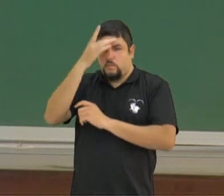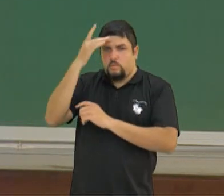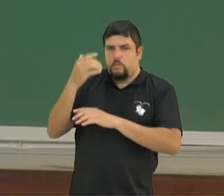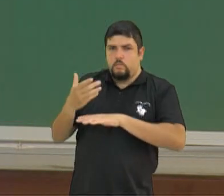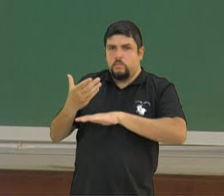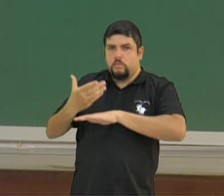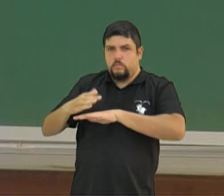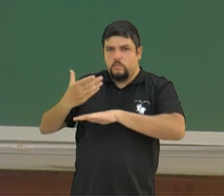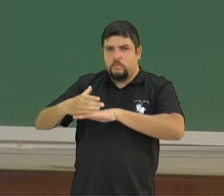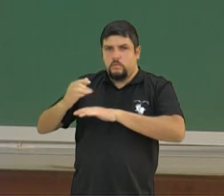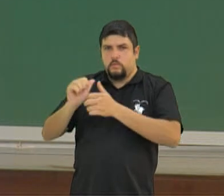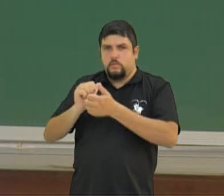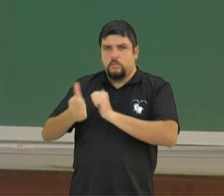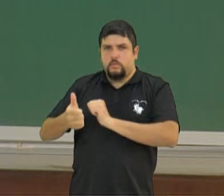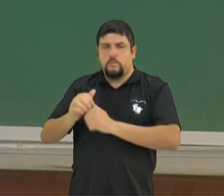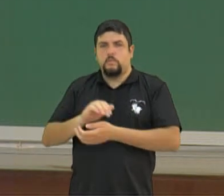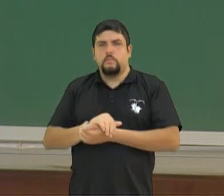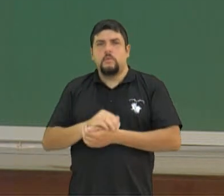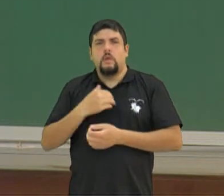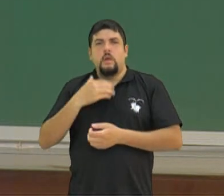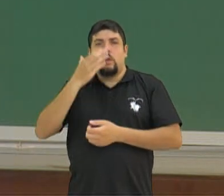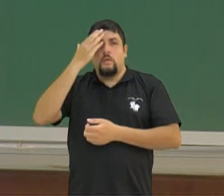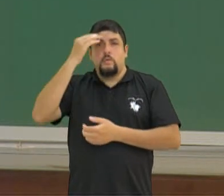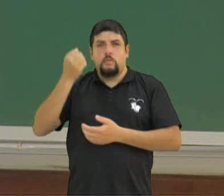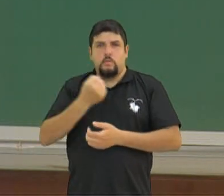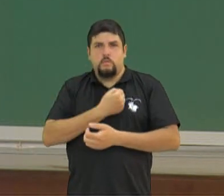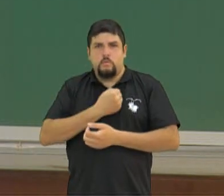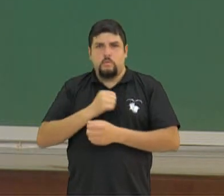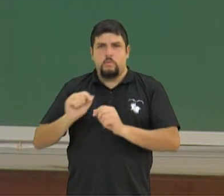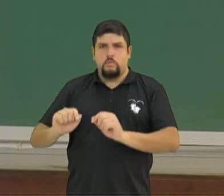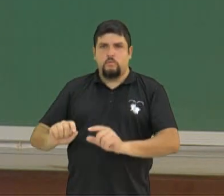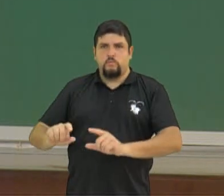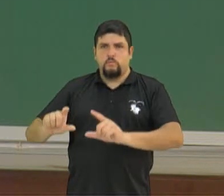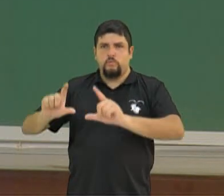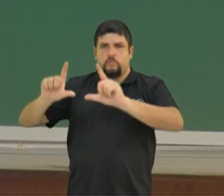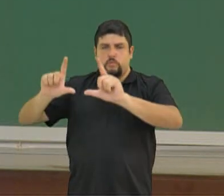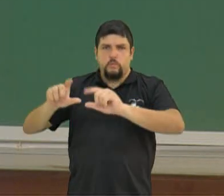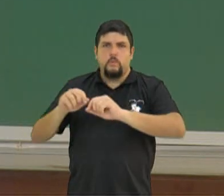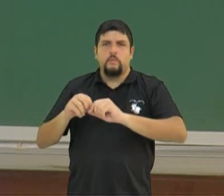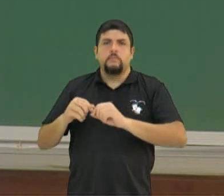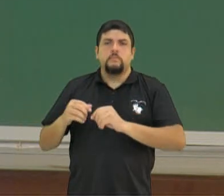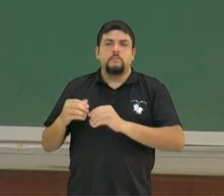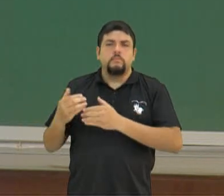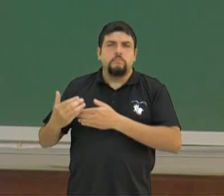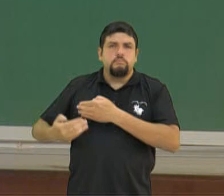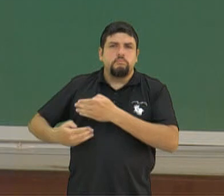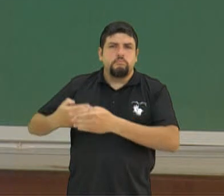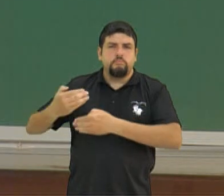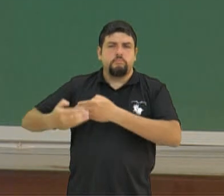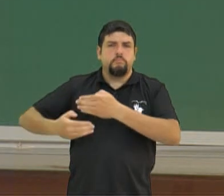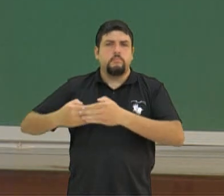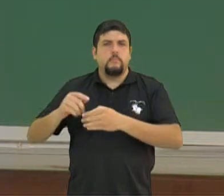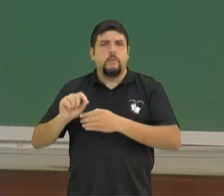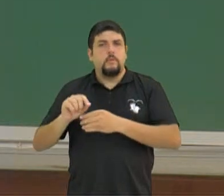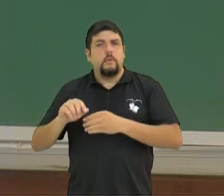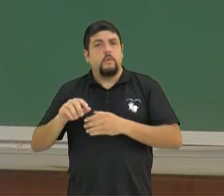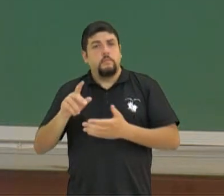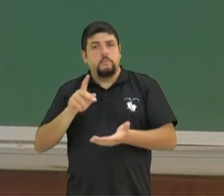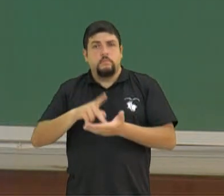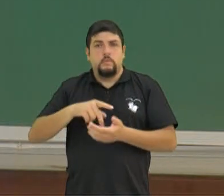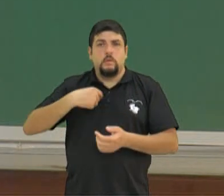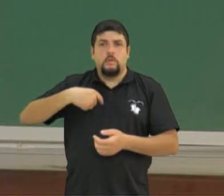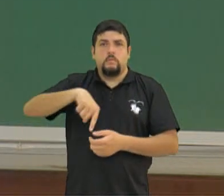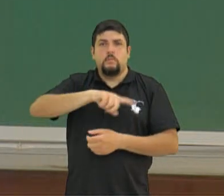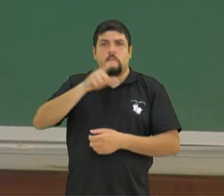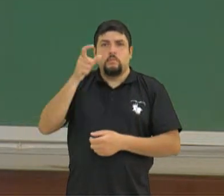tipo de esporte. Eu acredito que esse número ele é crescente, vem crescendo, pela própria observação que nós fazemos,